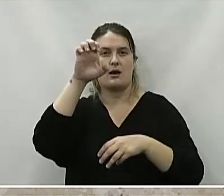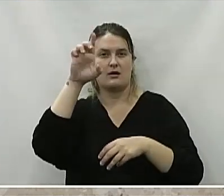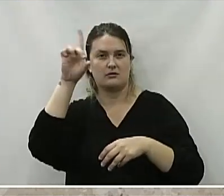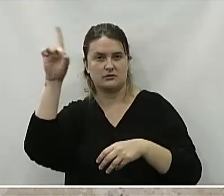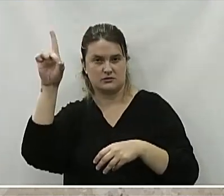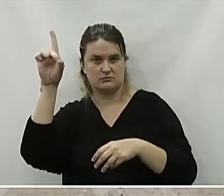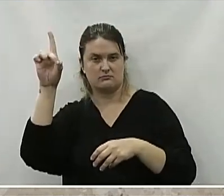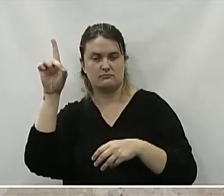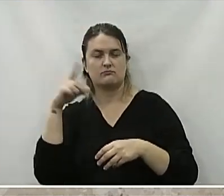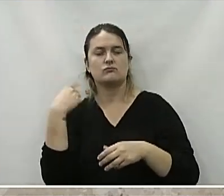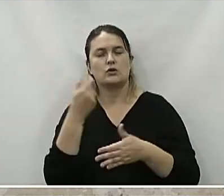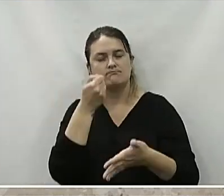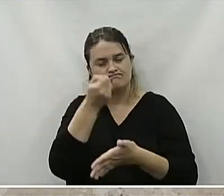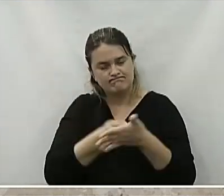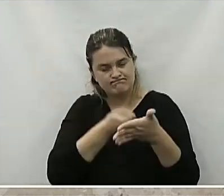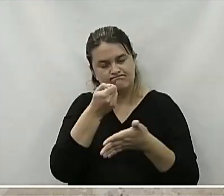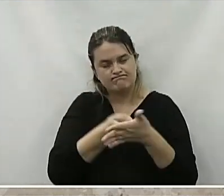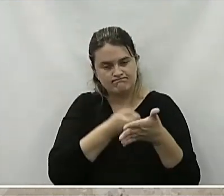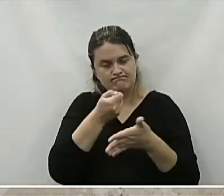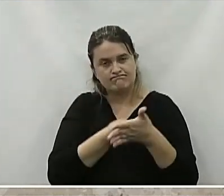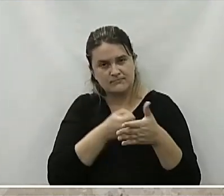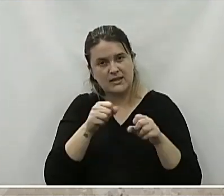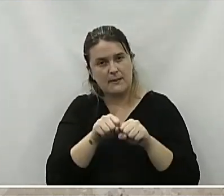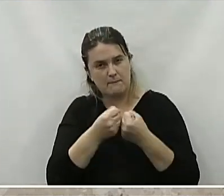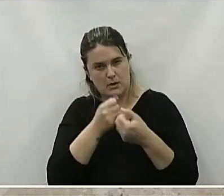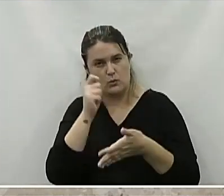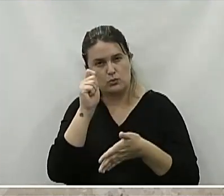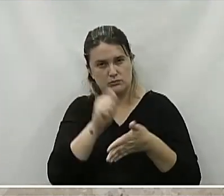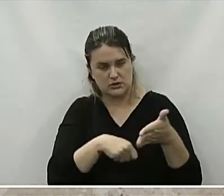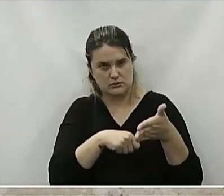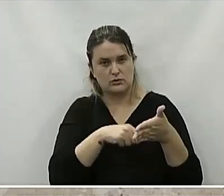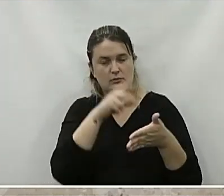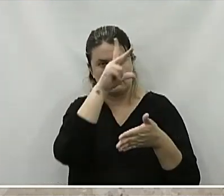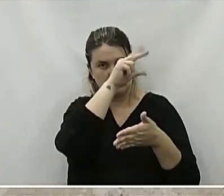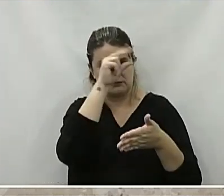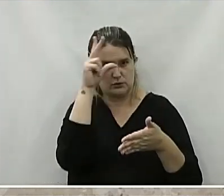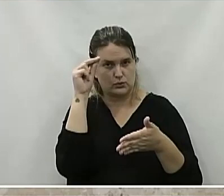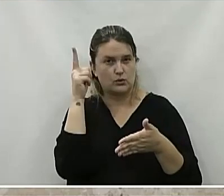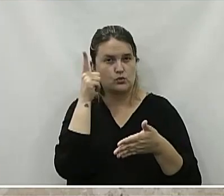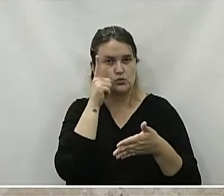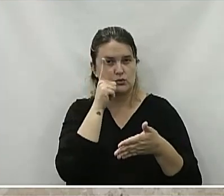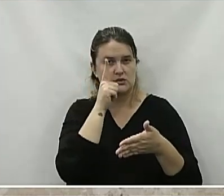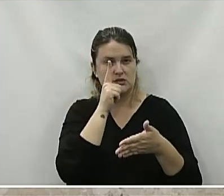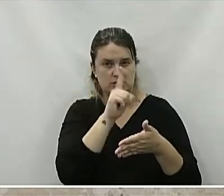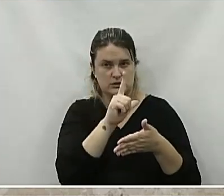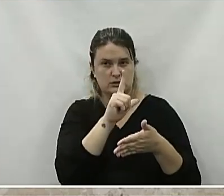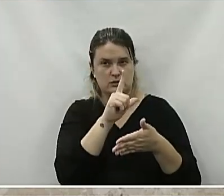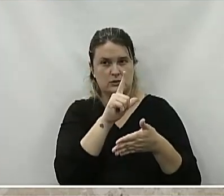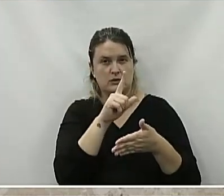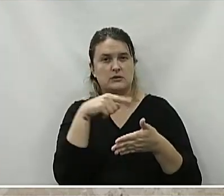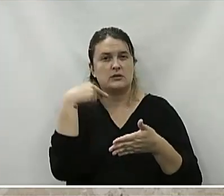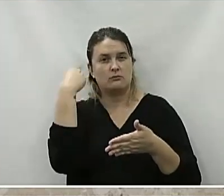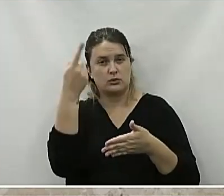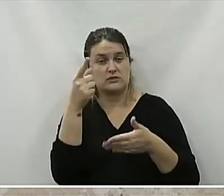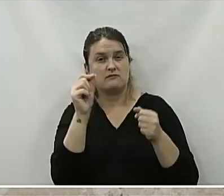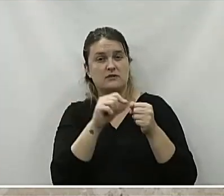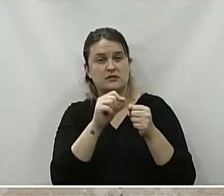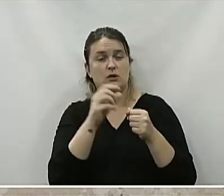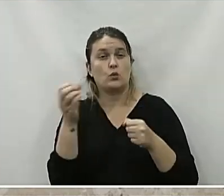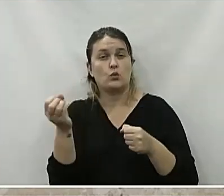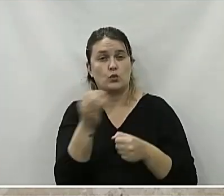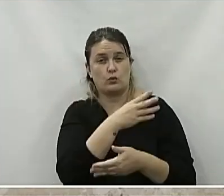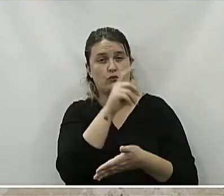qual uma briga constante na Justiça para romper esse contrato, a Prefeitura conseguiu, para posteriormente agora ser feito um